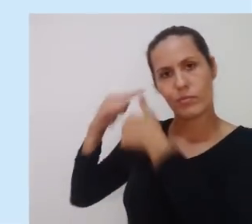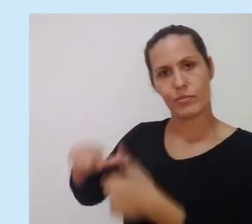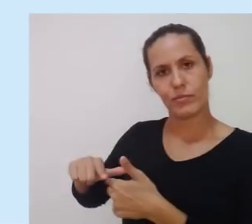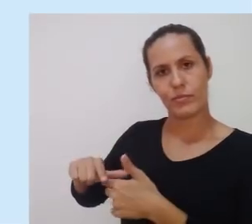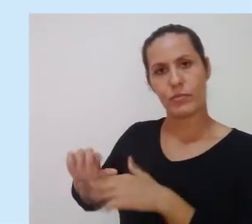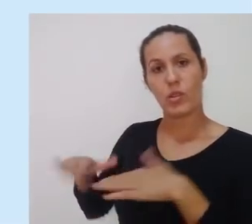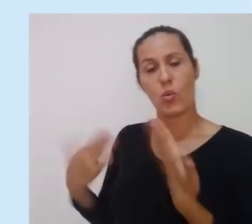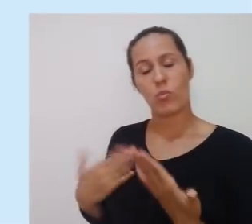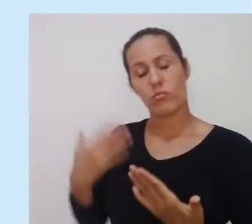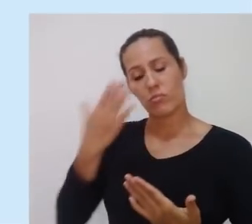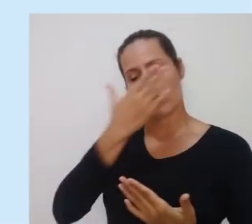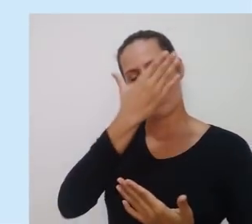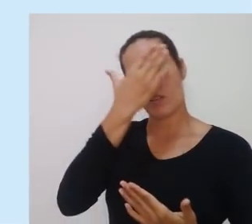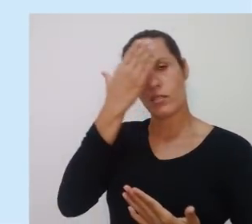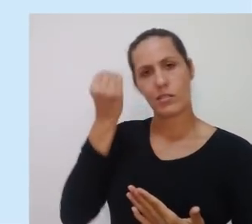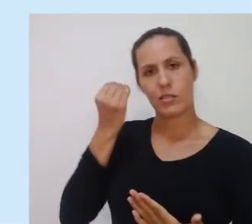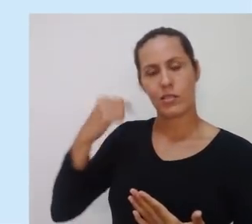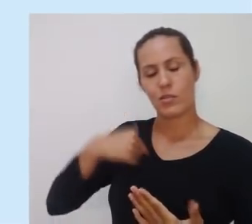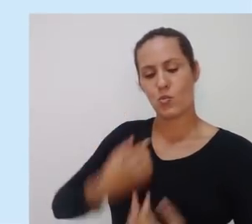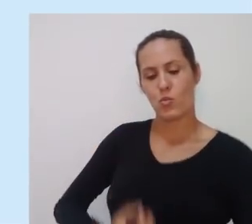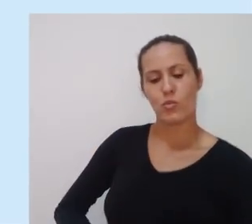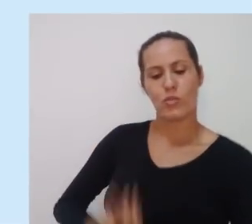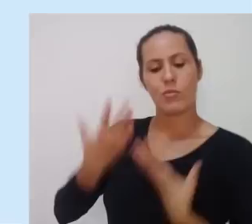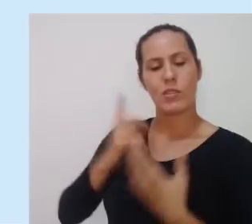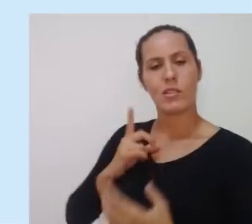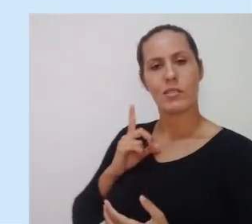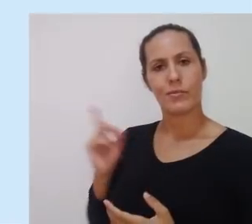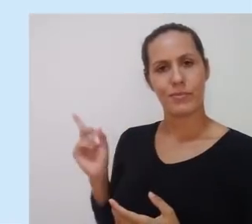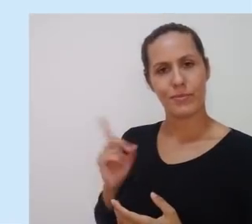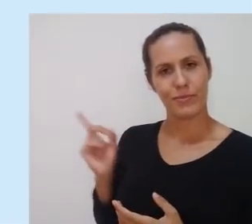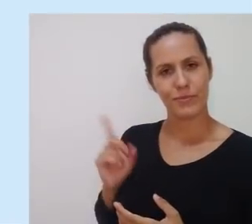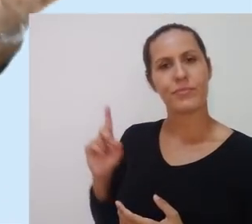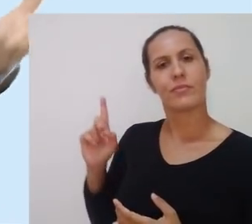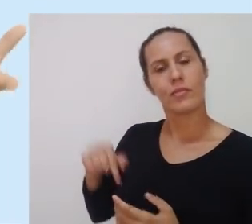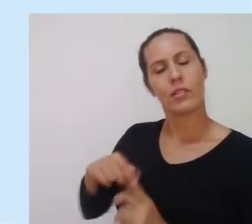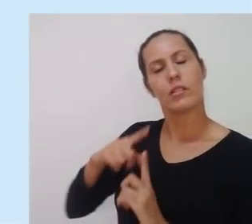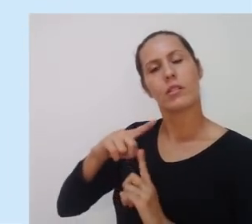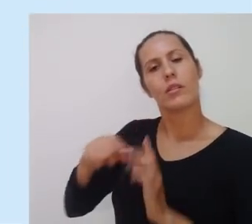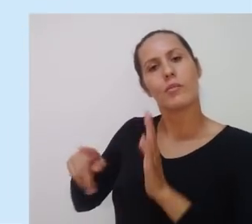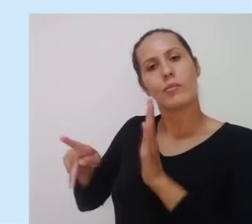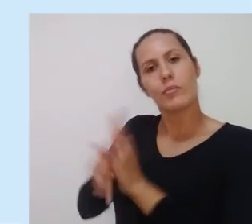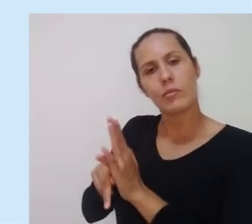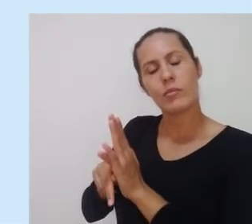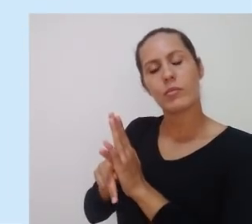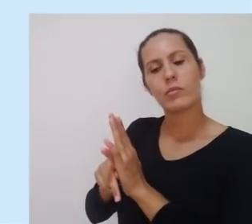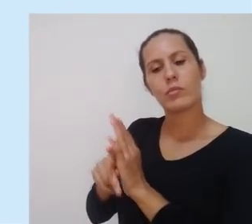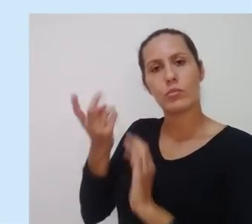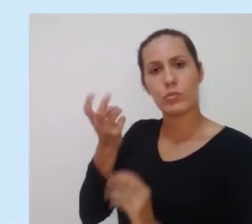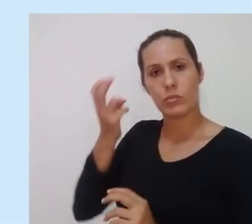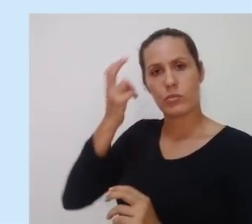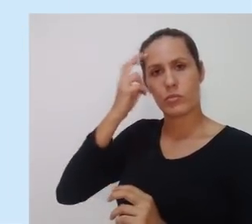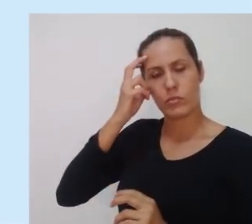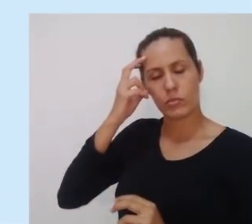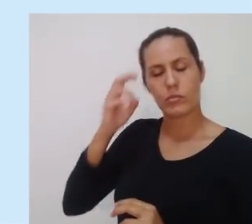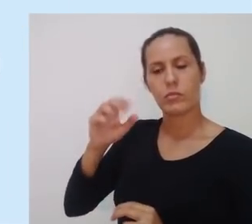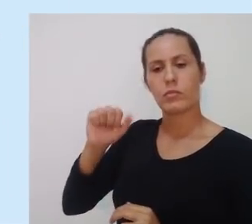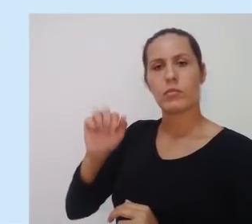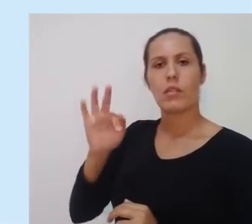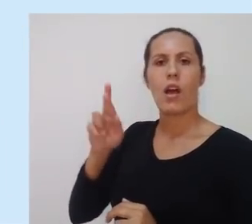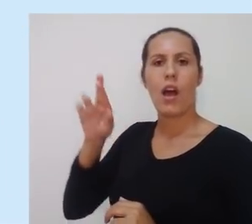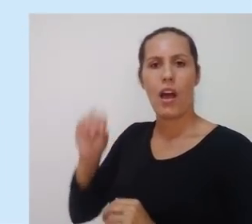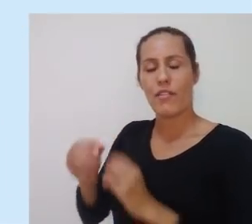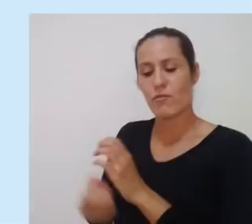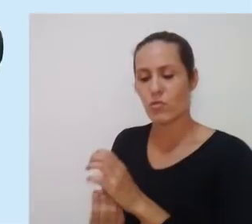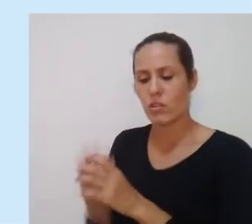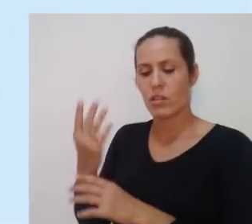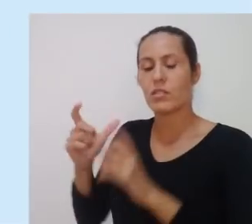nossas raízes. Não pode significar o esquecimento de uma expressão como essa, que é típica da